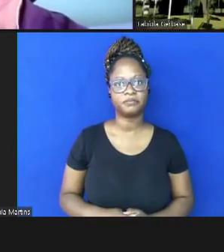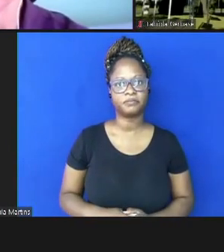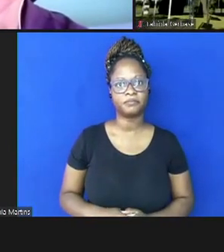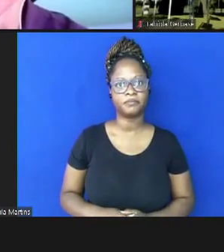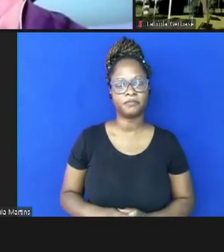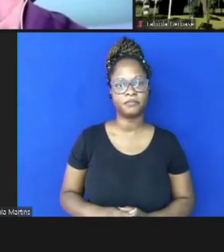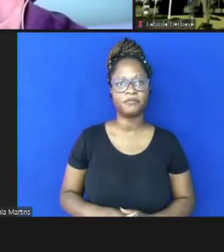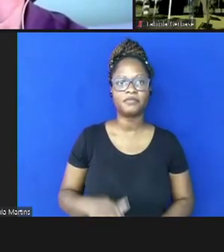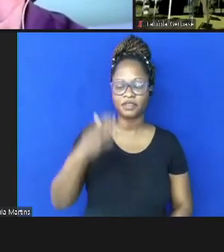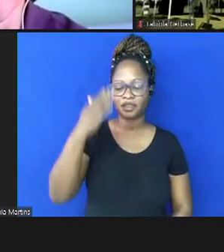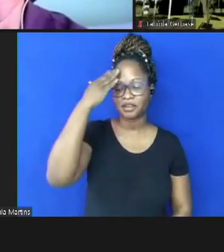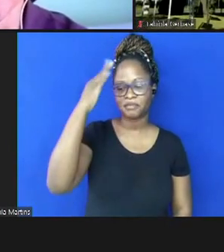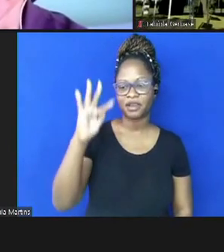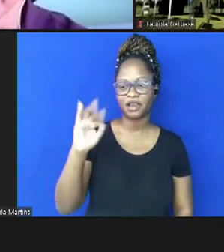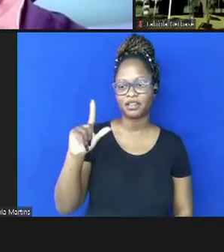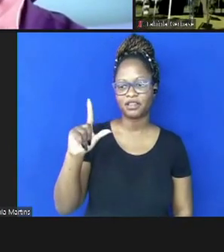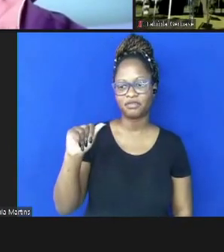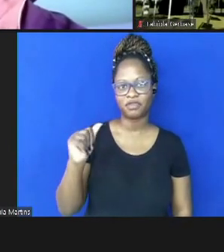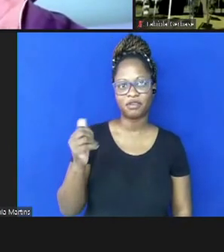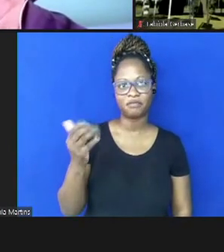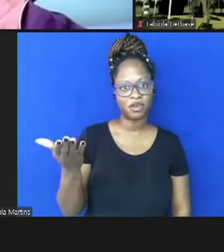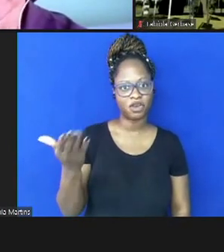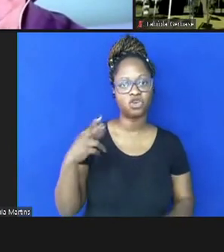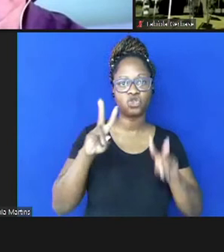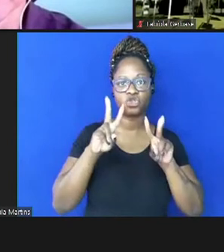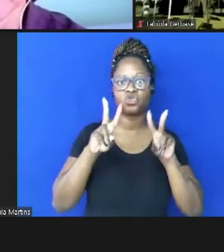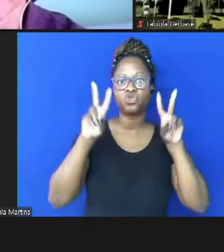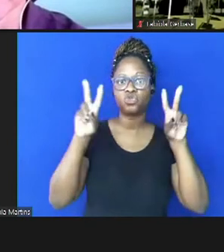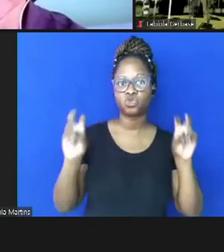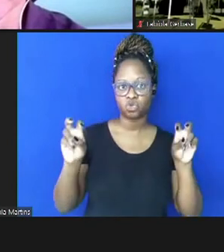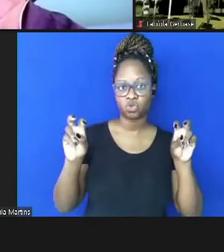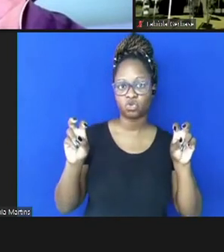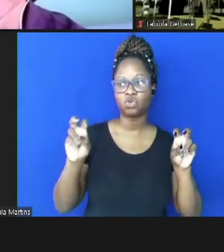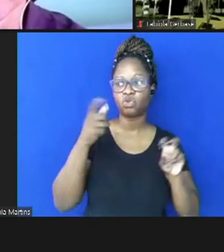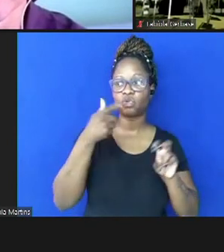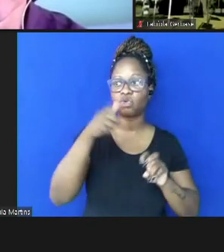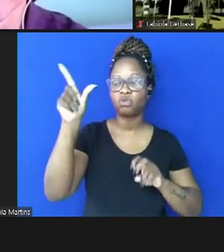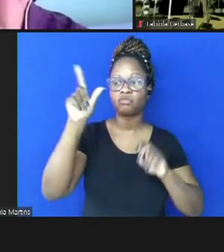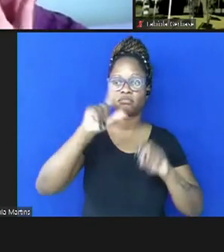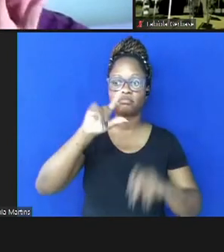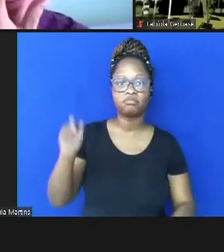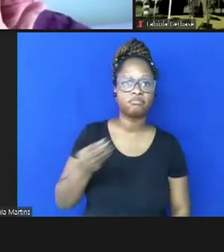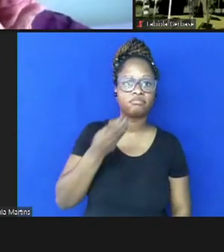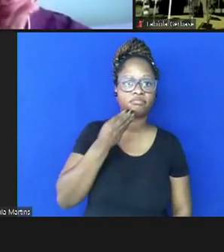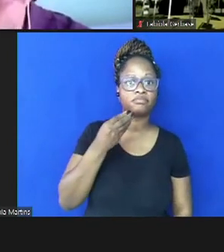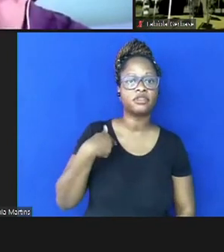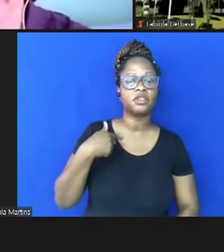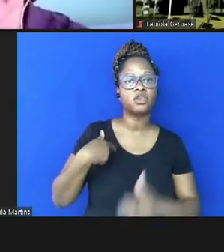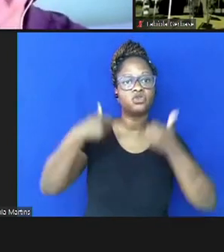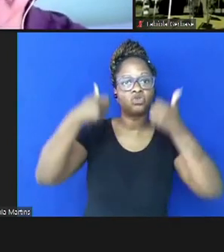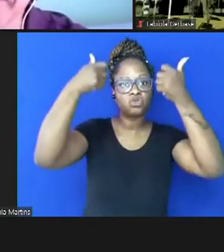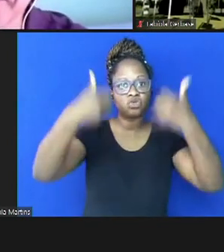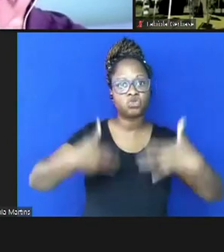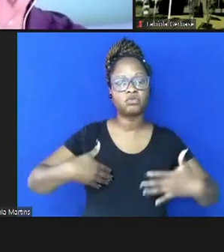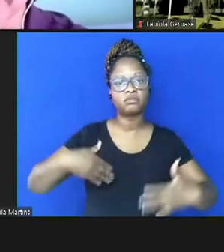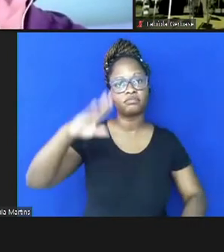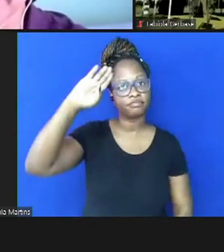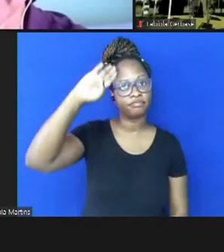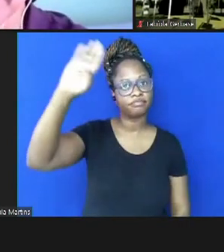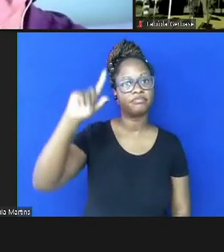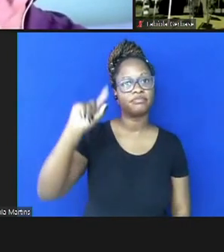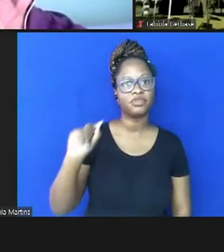Obrigada, Fabiola. Então, em relação a outras oportunidades, né, eu falei só frisando o